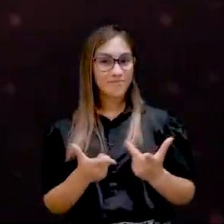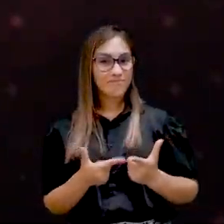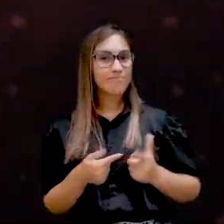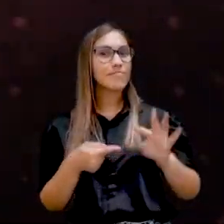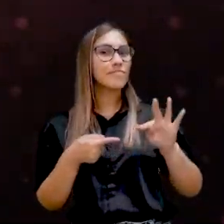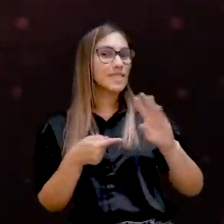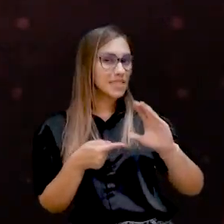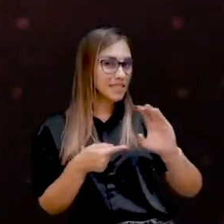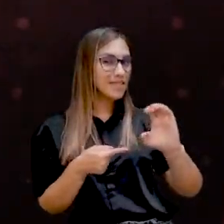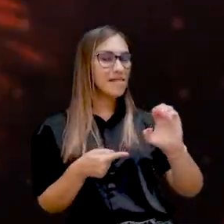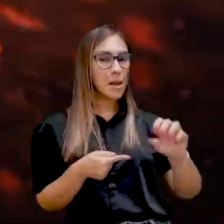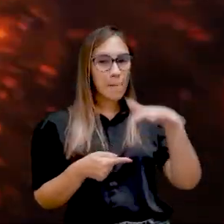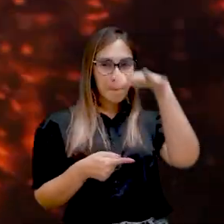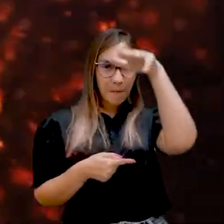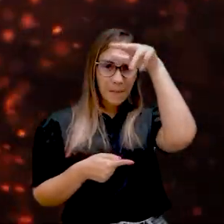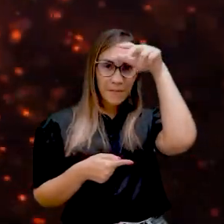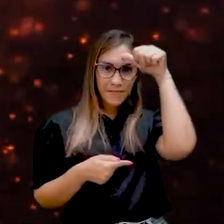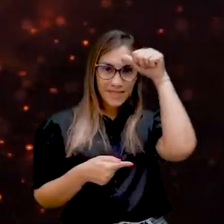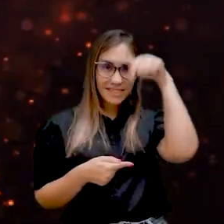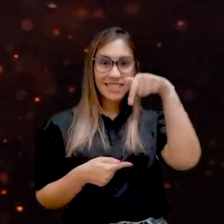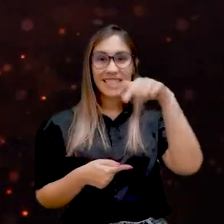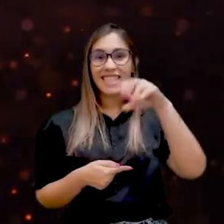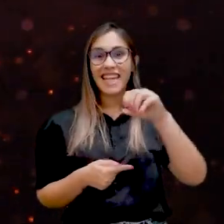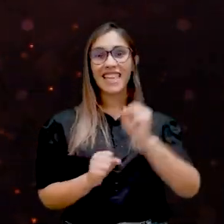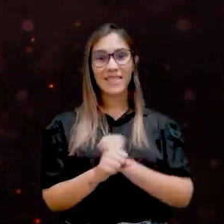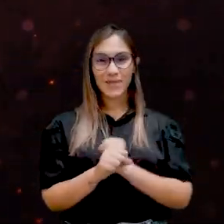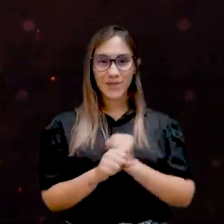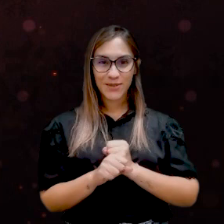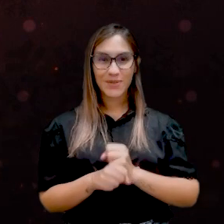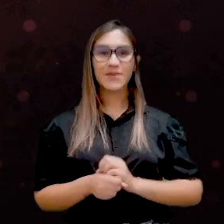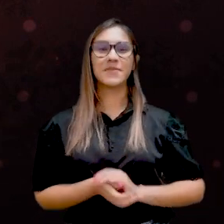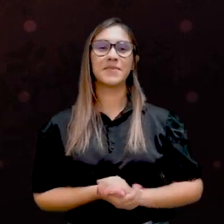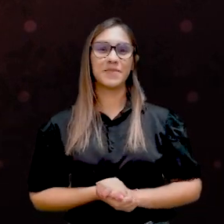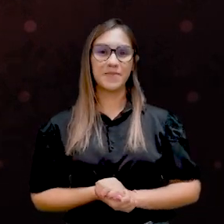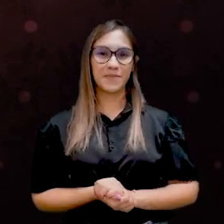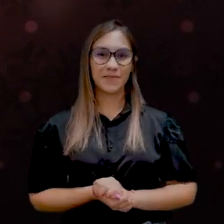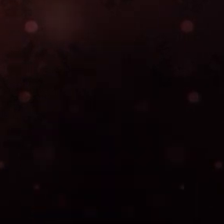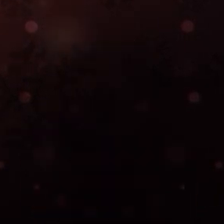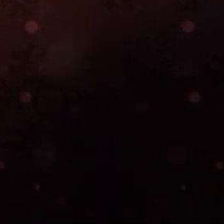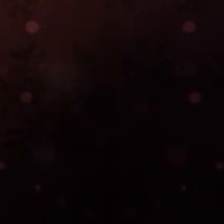Tribunal de Contas do Estado de Mato Grosso, 70 anos.